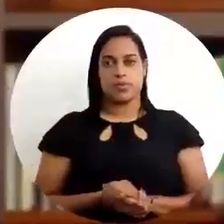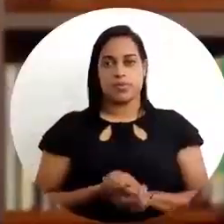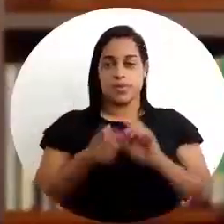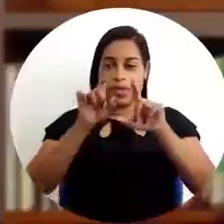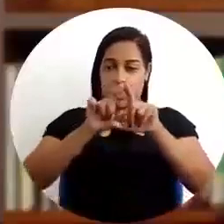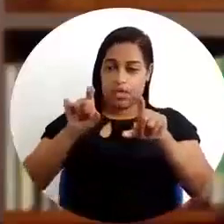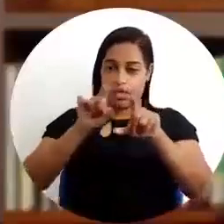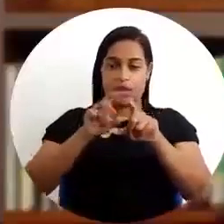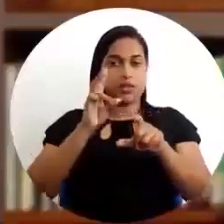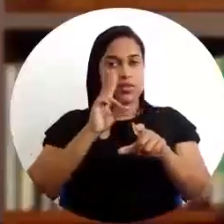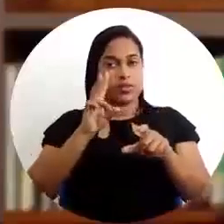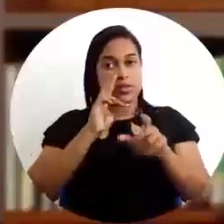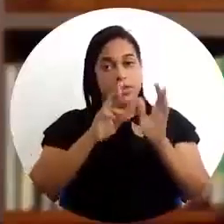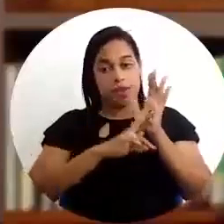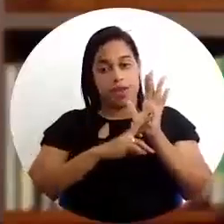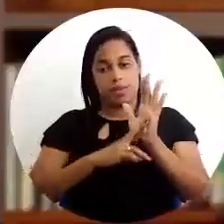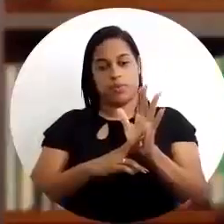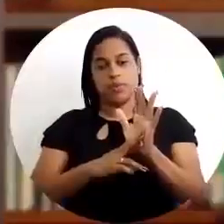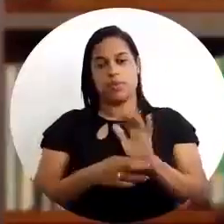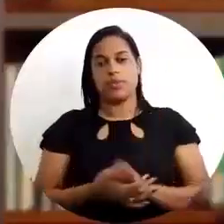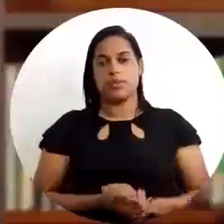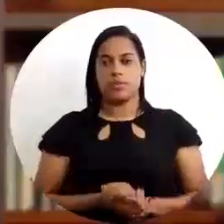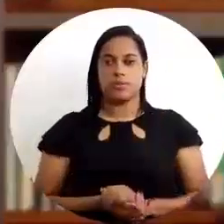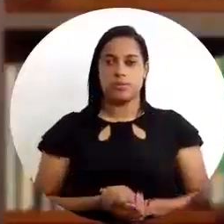etiquetinha que vocês veem é uma representação.